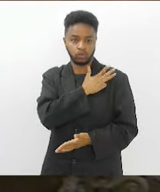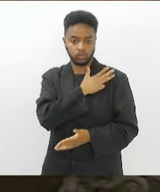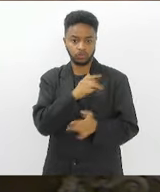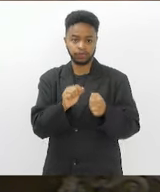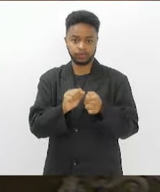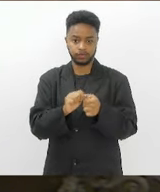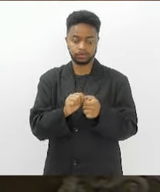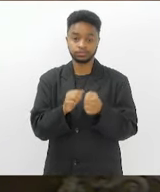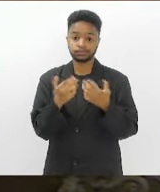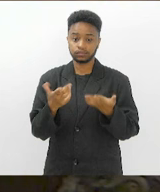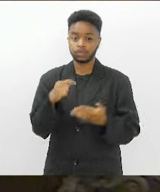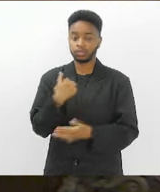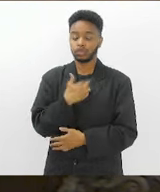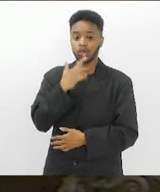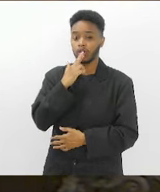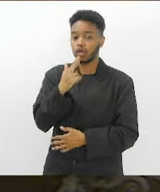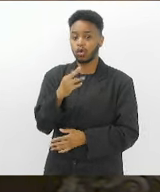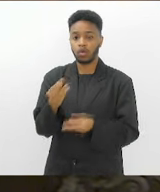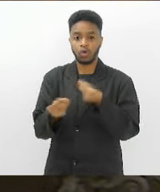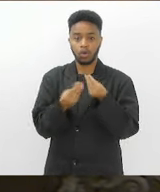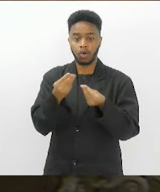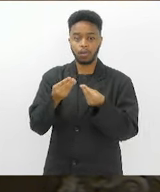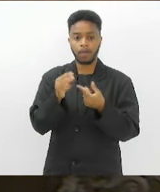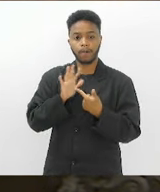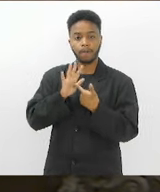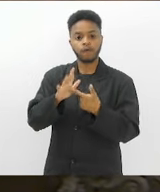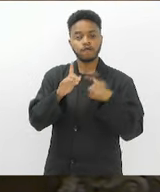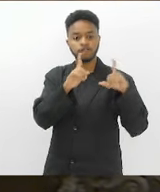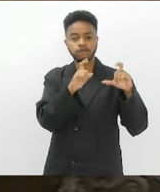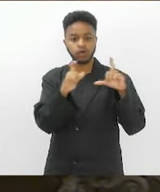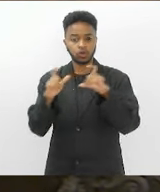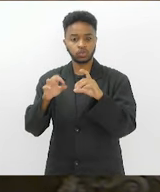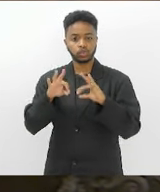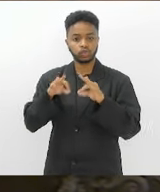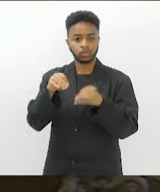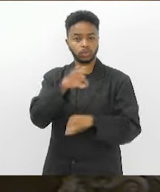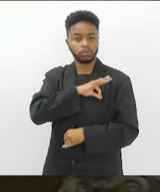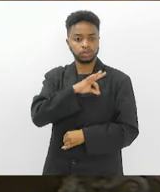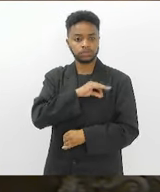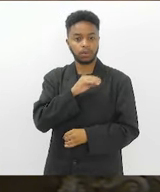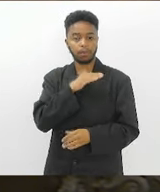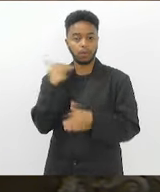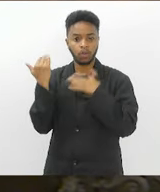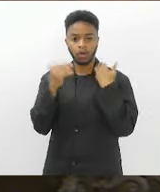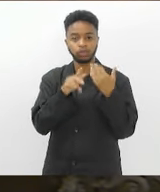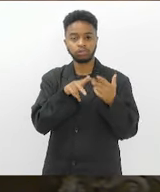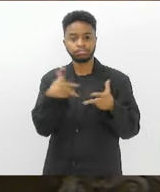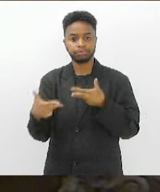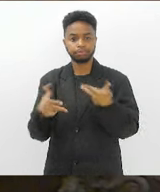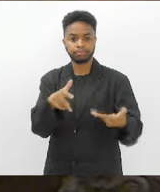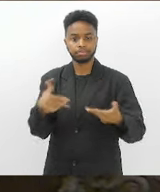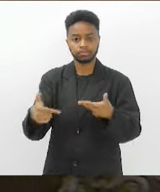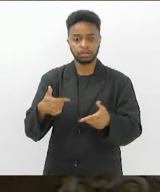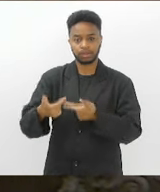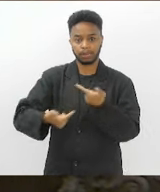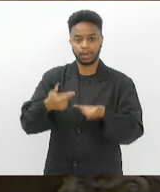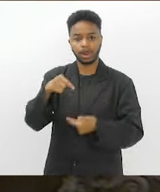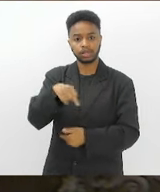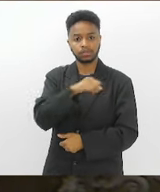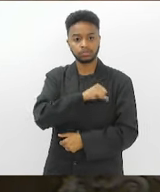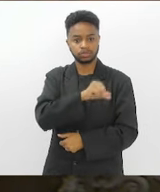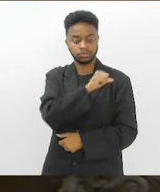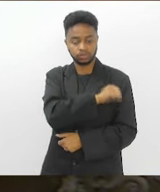resposta foi a primeira página com as fotos de todos os policiais mortos em serviço no Rio de Janeiro nos últimos